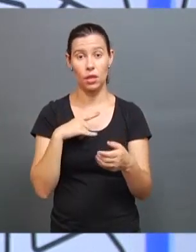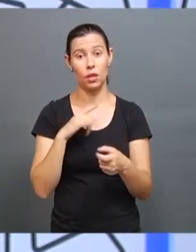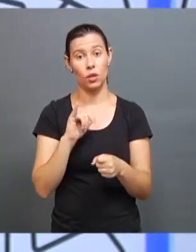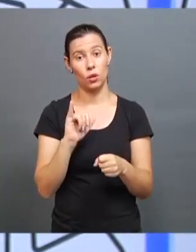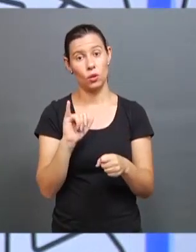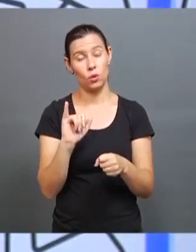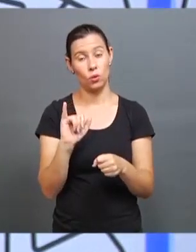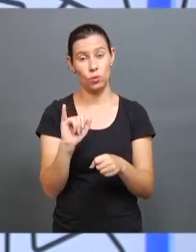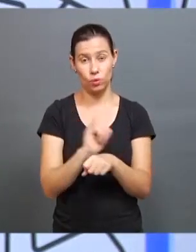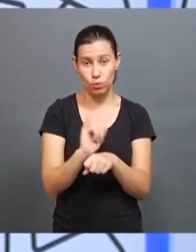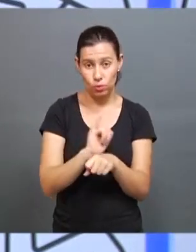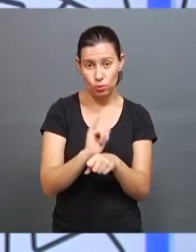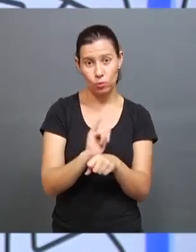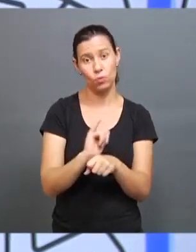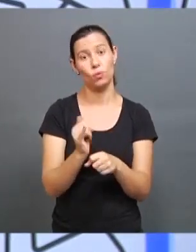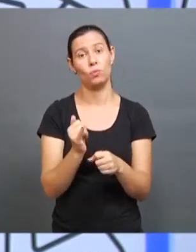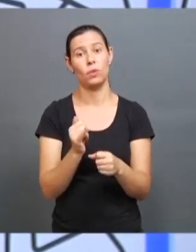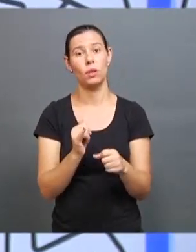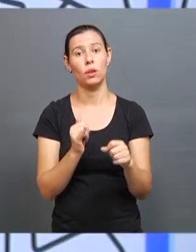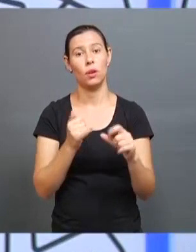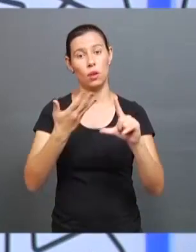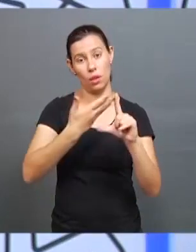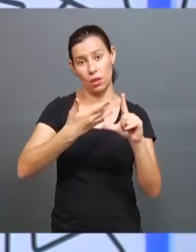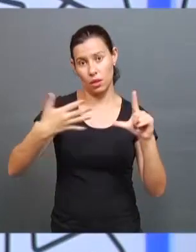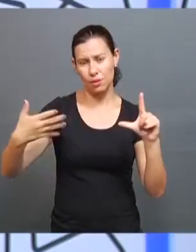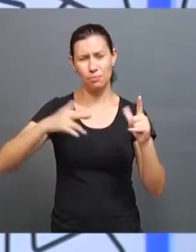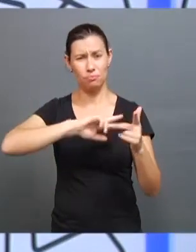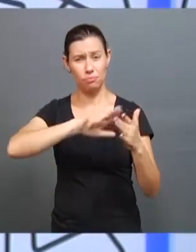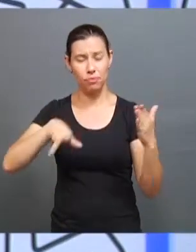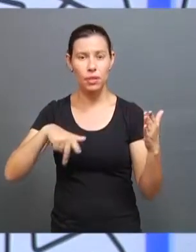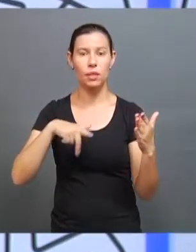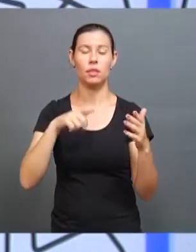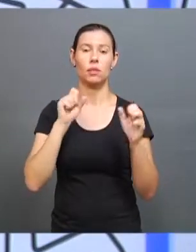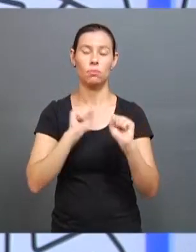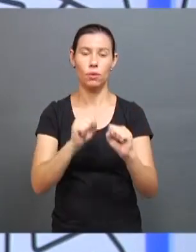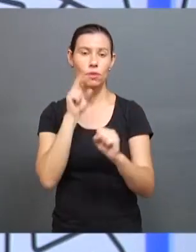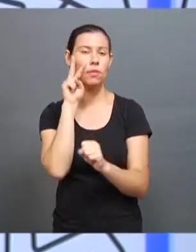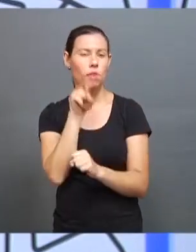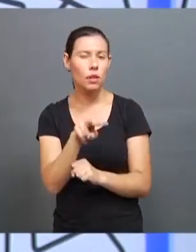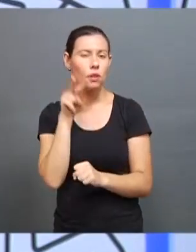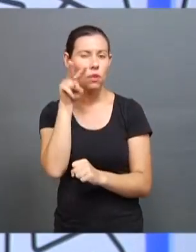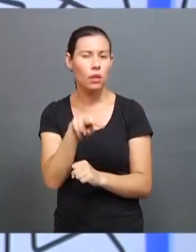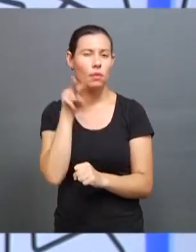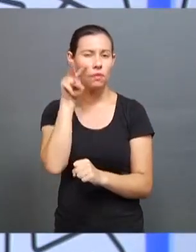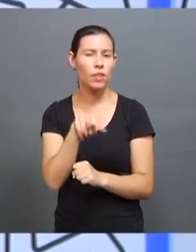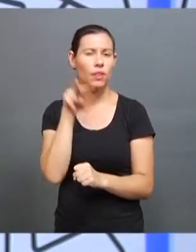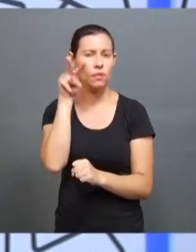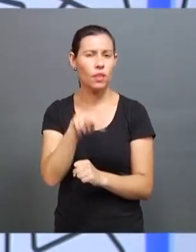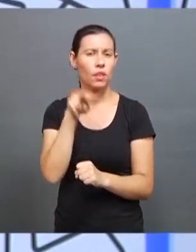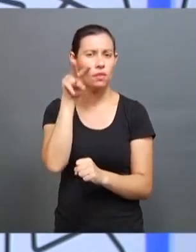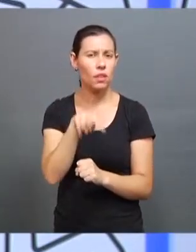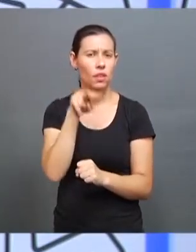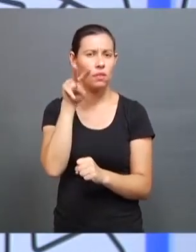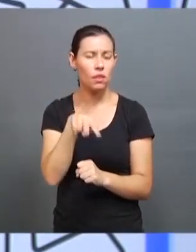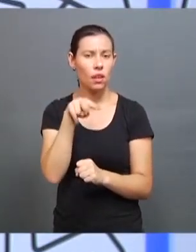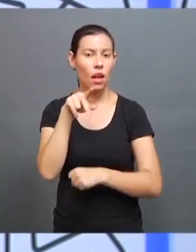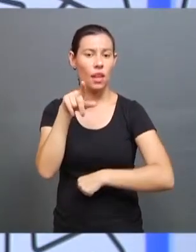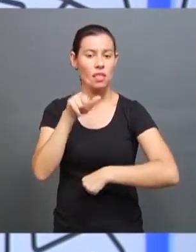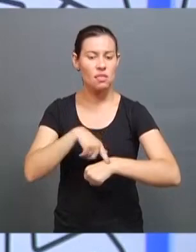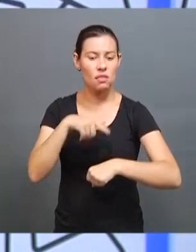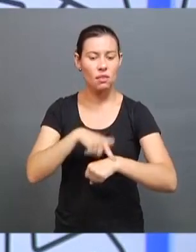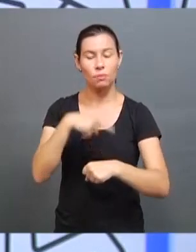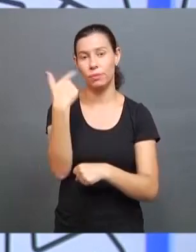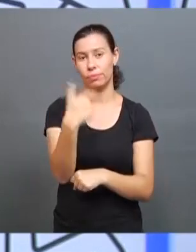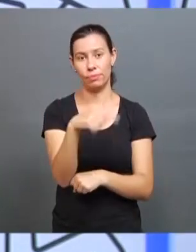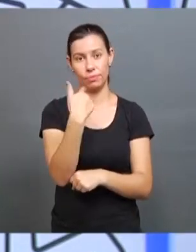horas a fio. Se eu não fizer essa função de interdição, essa criança não vai ter a menor noção de limite. Se é